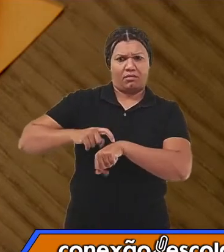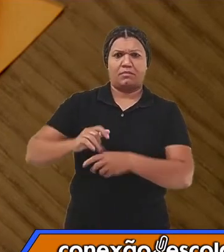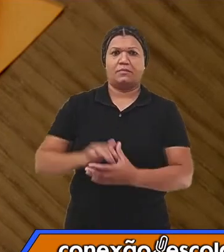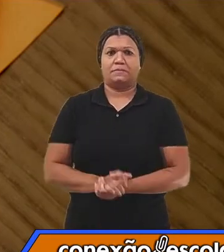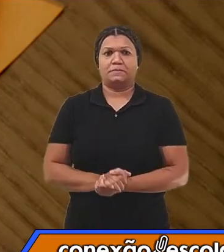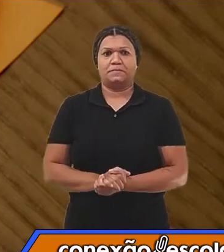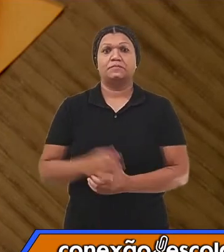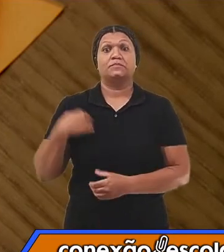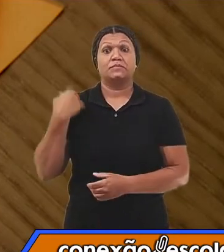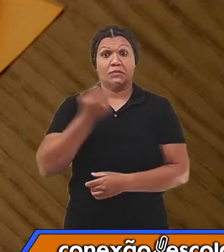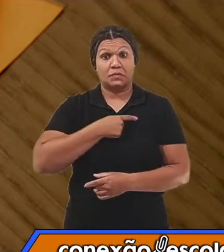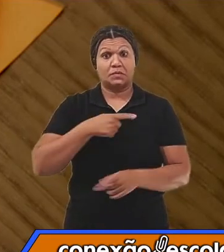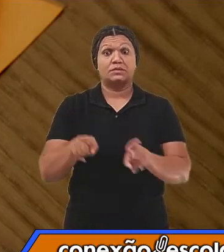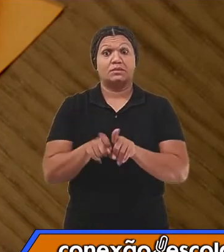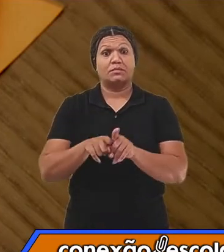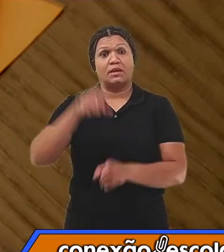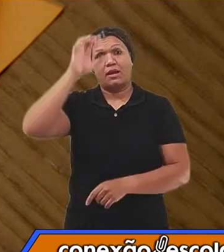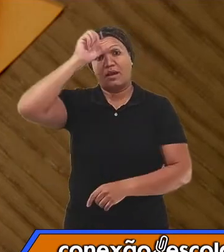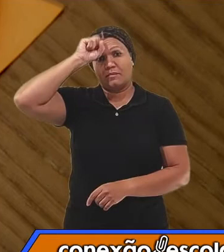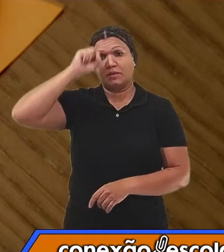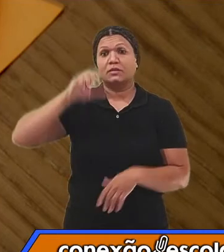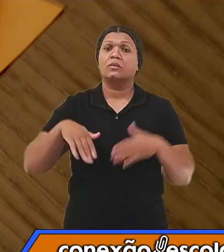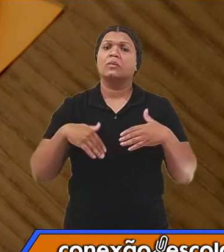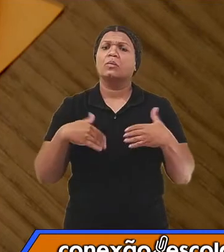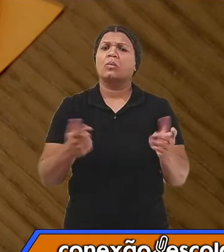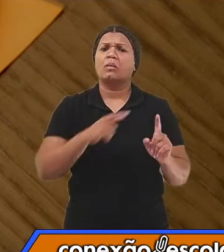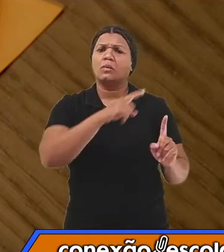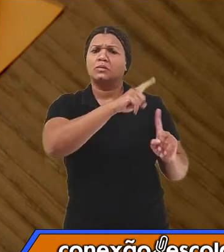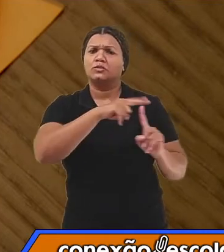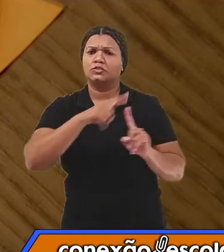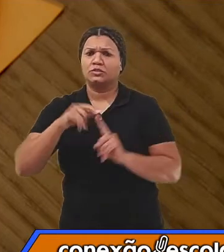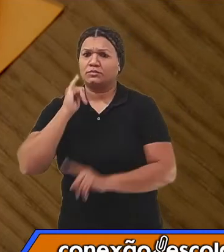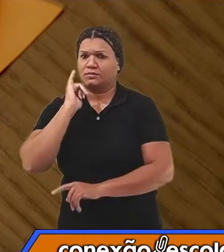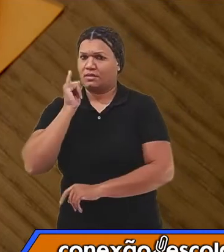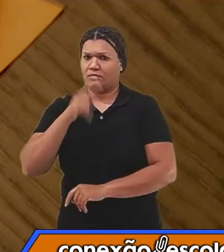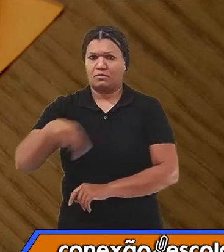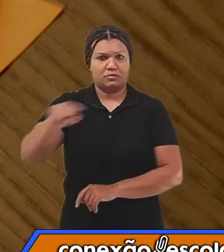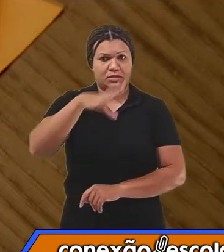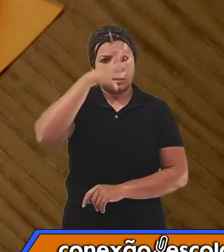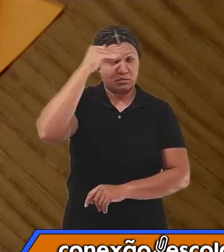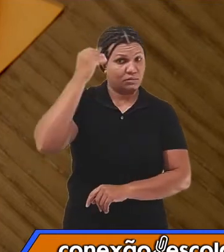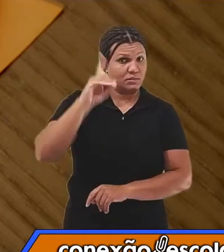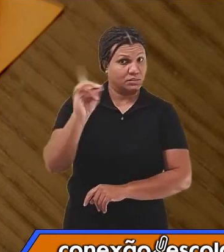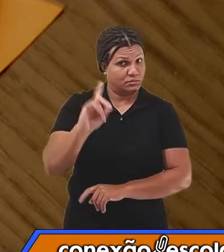nós aprendemos também quais são os tipos de narrador. Não se esqueçam.